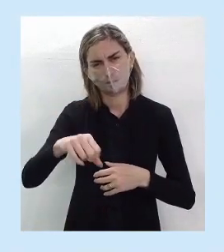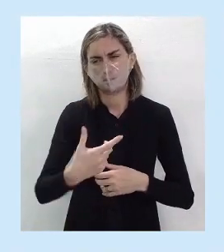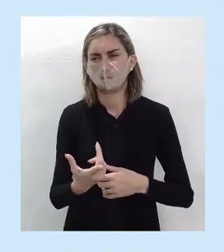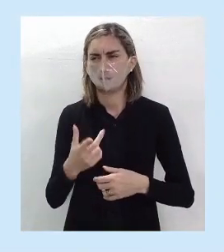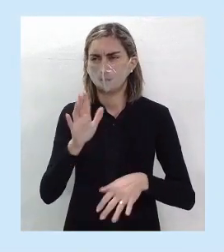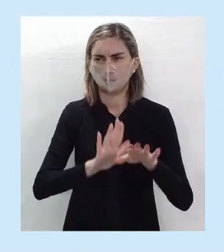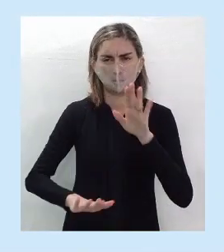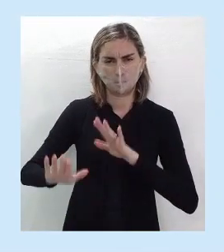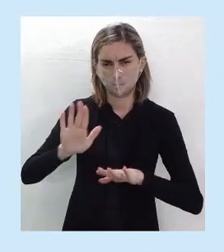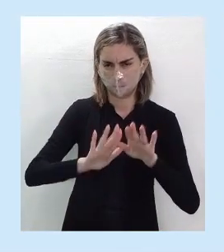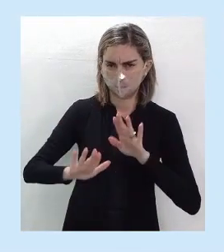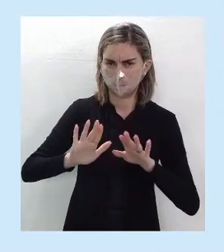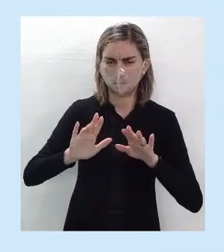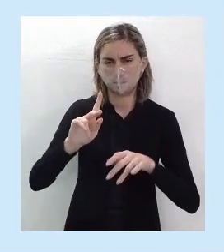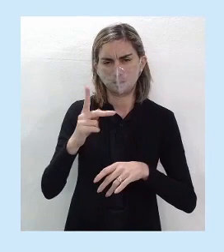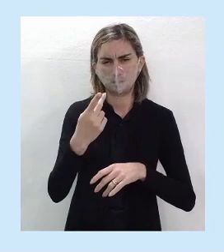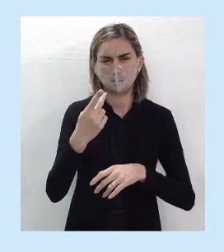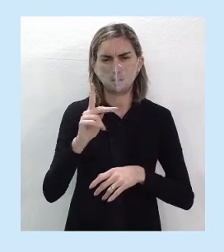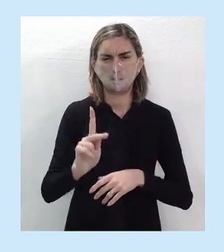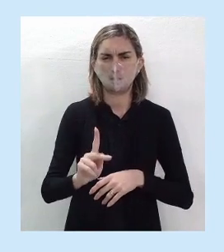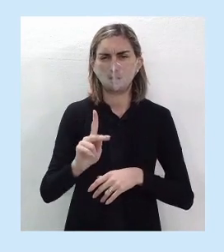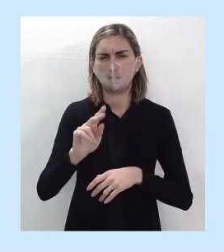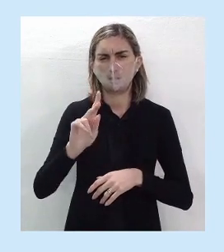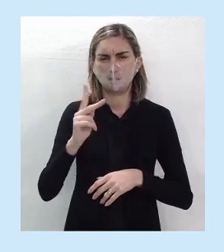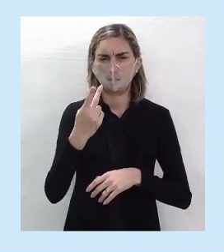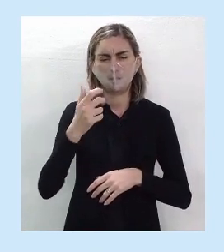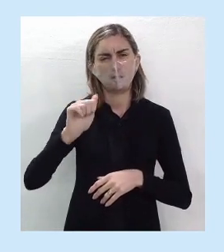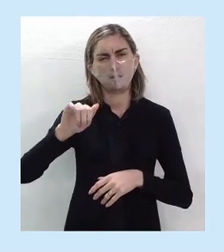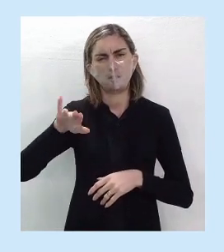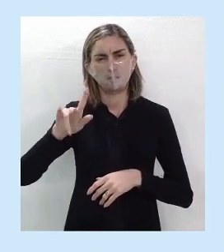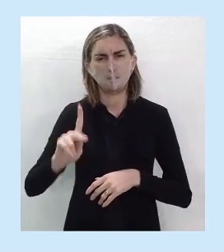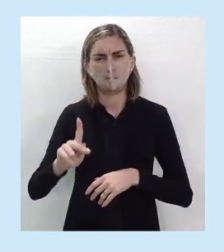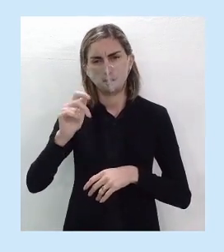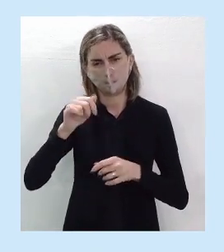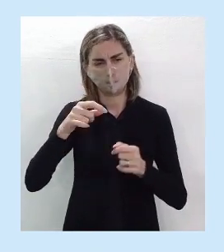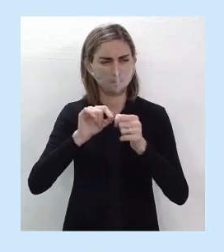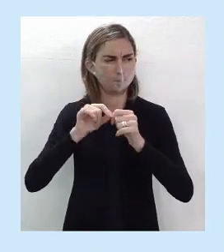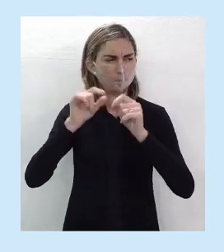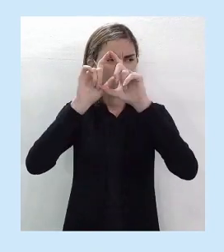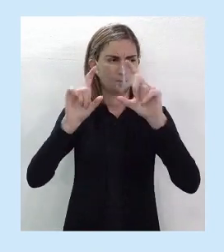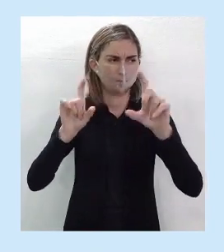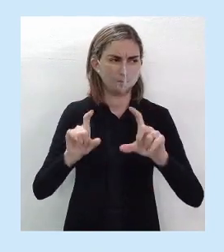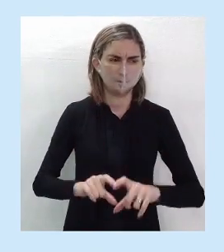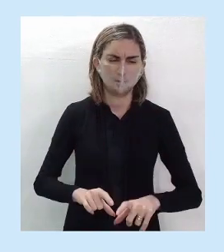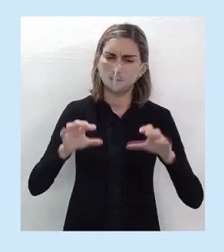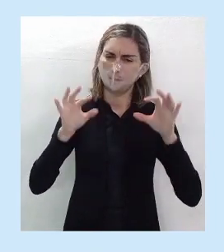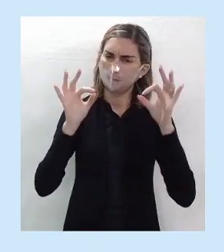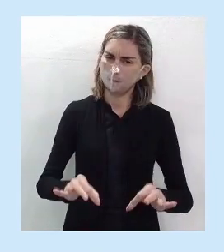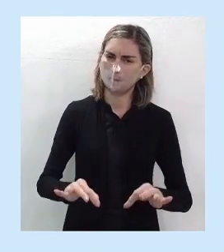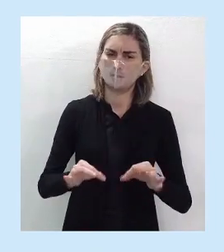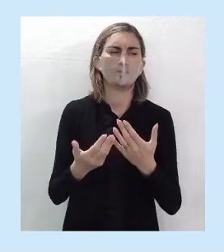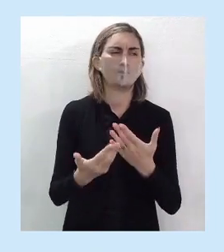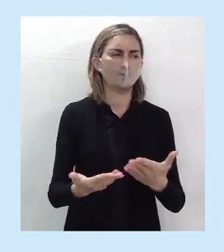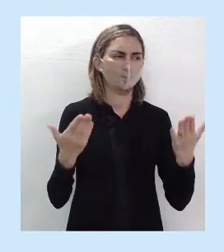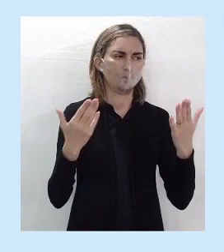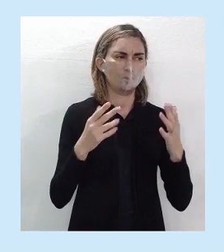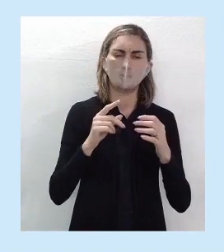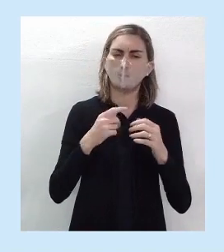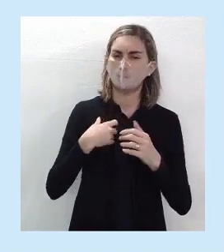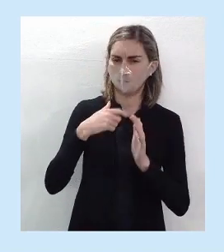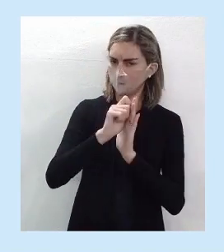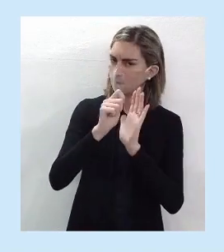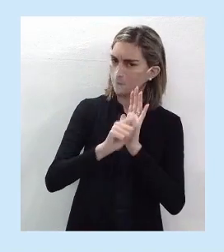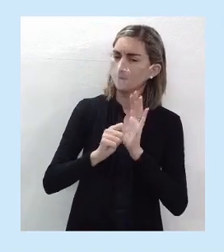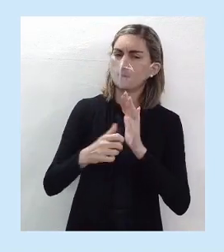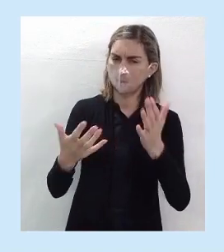muito cuidadoso com os haikais. Eles têm que ser reproduzidos exatamente do jeito que o